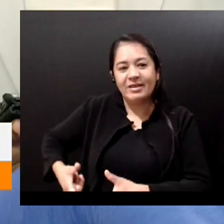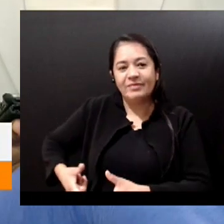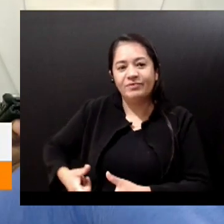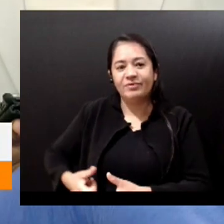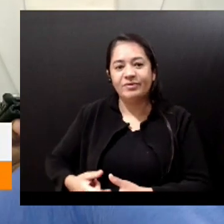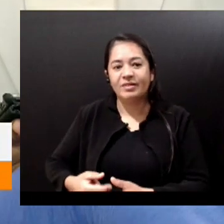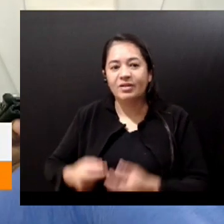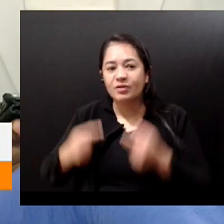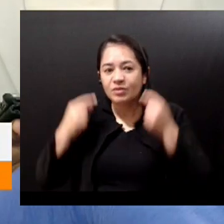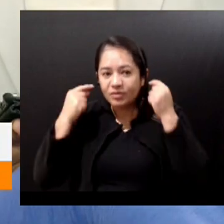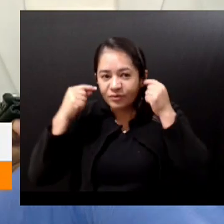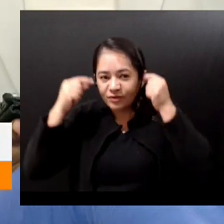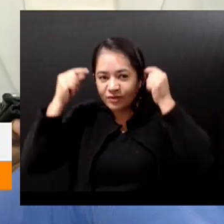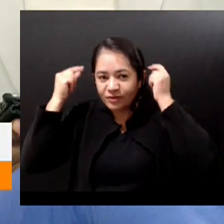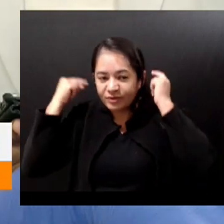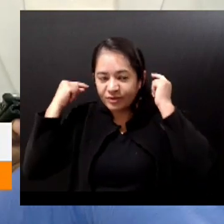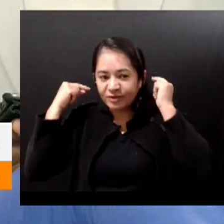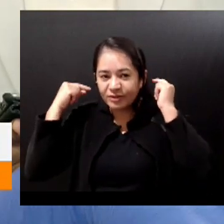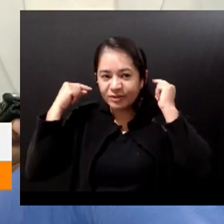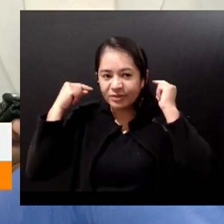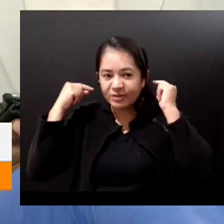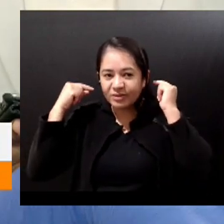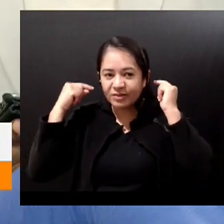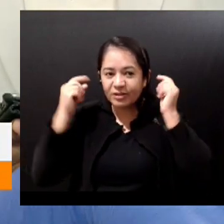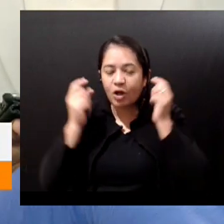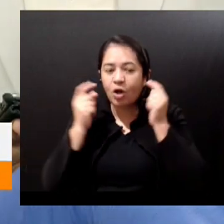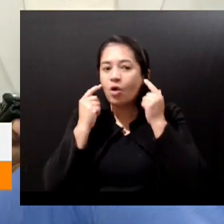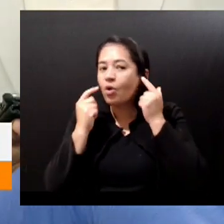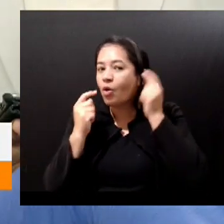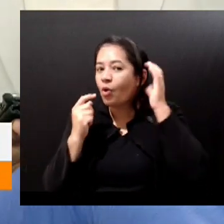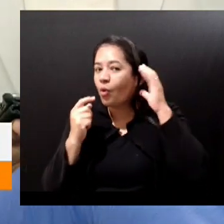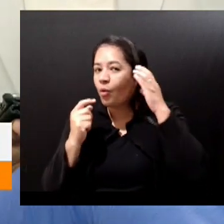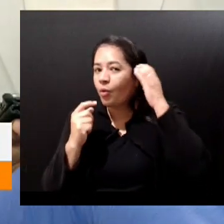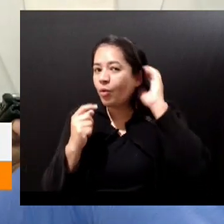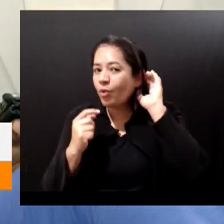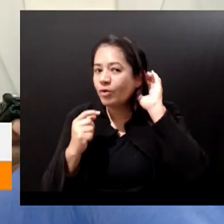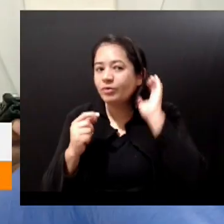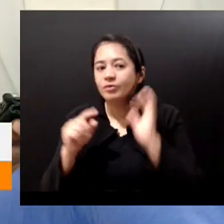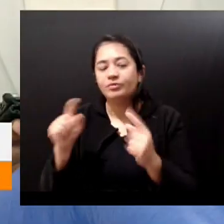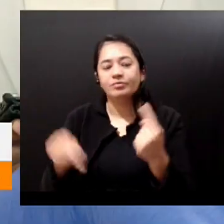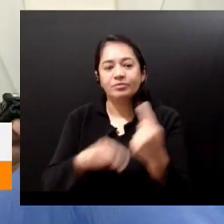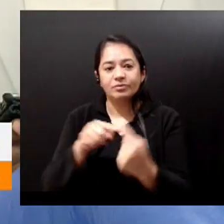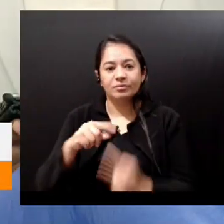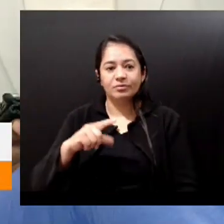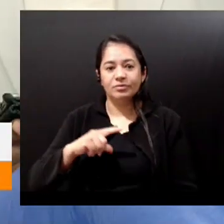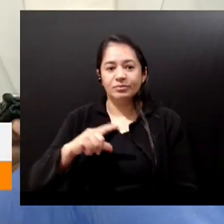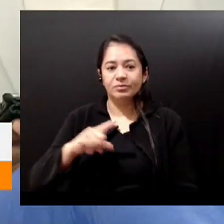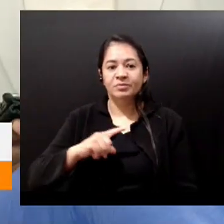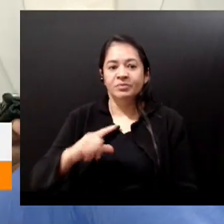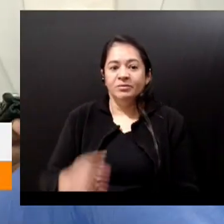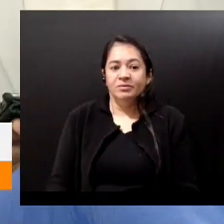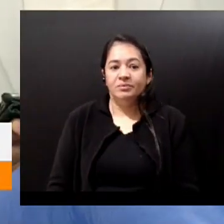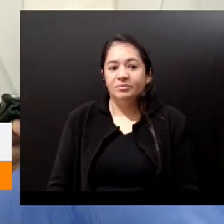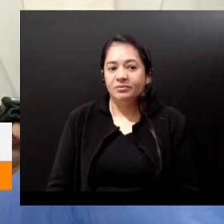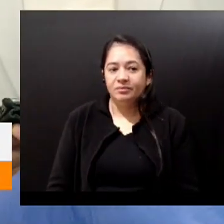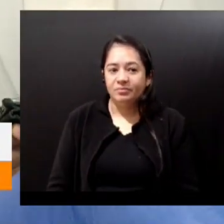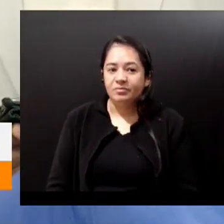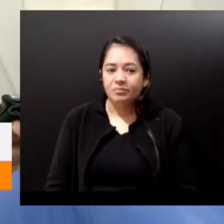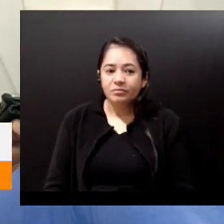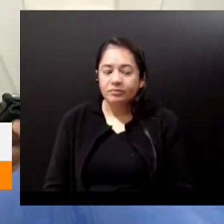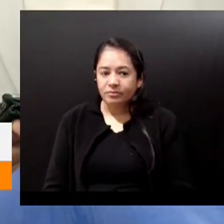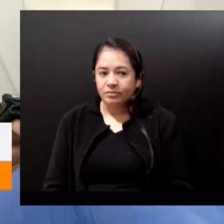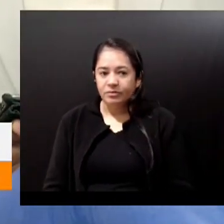eles cobriram a orelha, e a ideia era, eu tenho esse negócio que é carérrimo, você não tem, então deixa eu ouvir aqui meu som. A gente via muito lá o